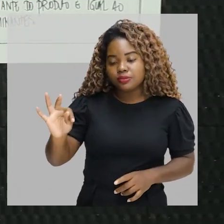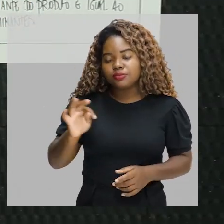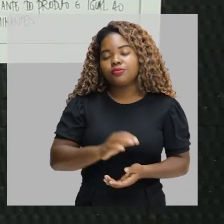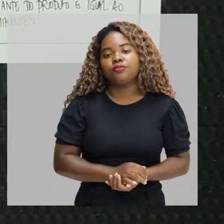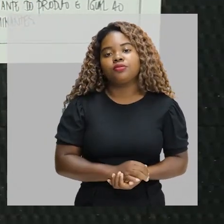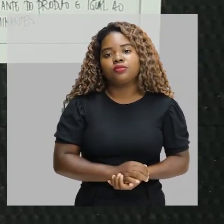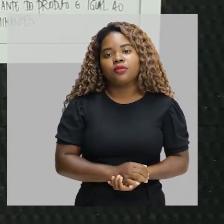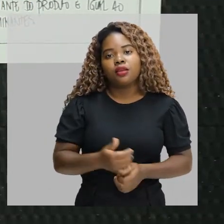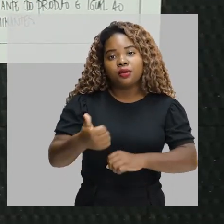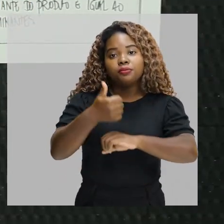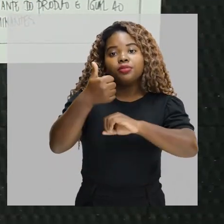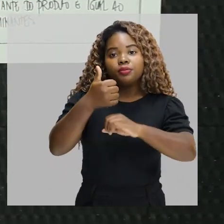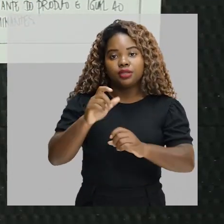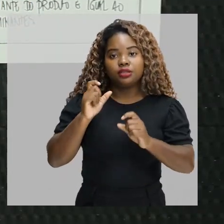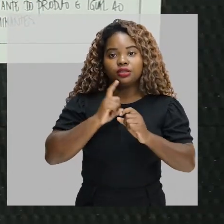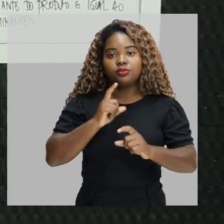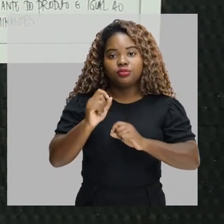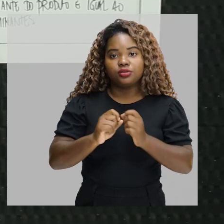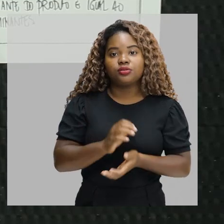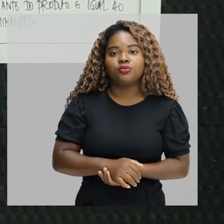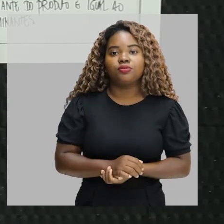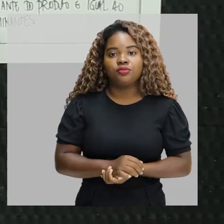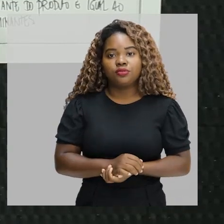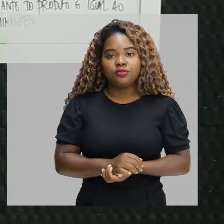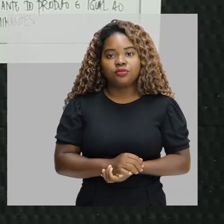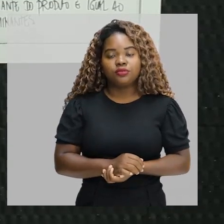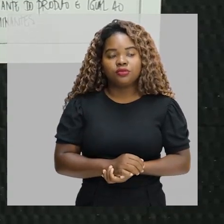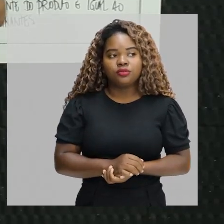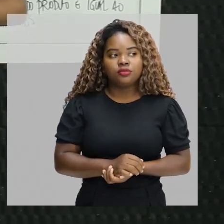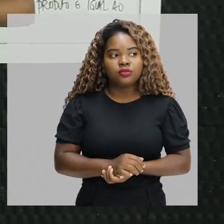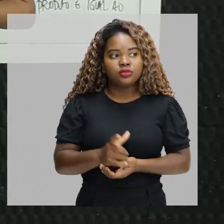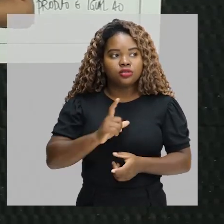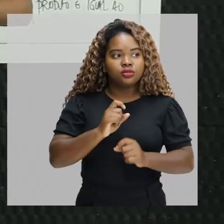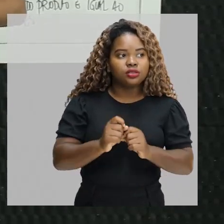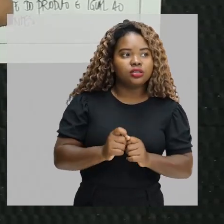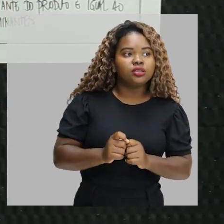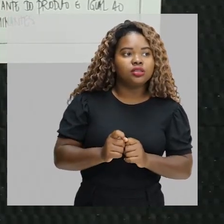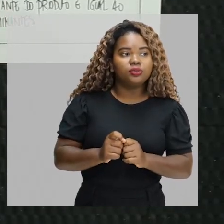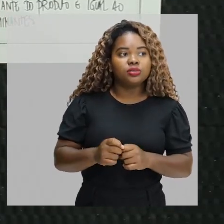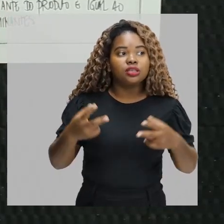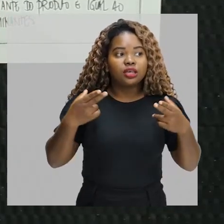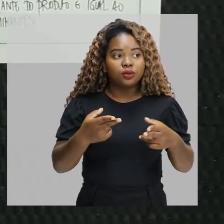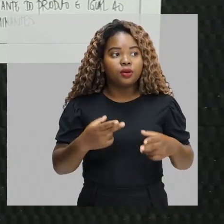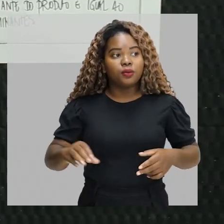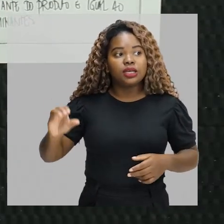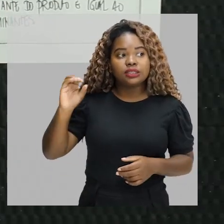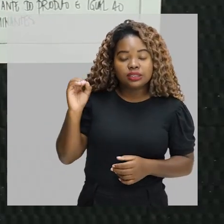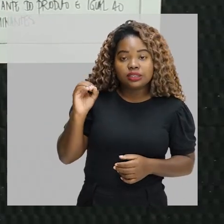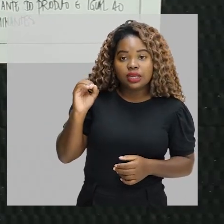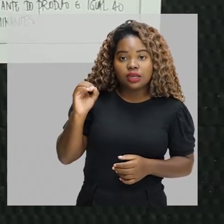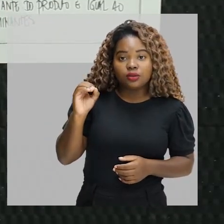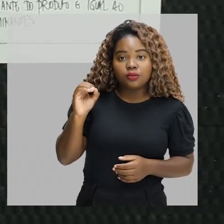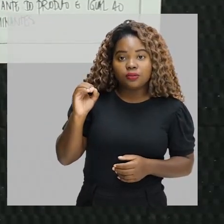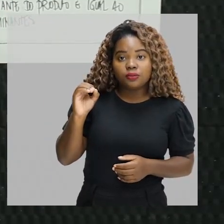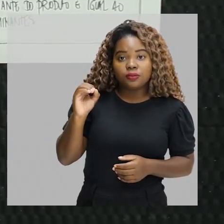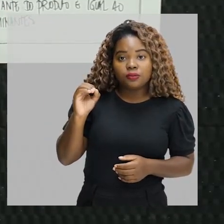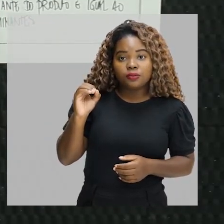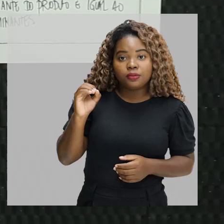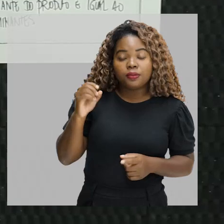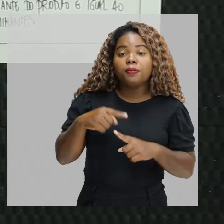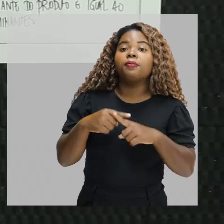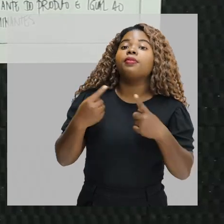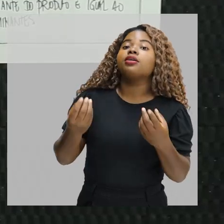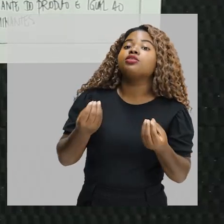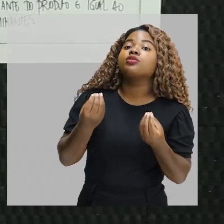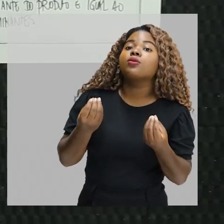O determinante de uma matriz é igual a zero quando? Então, tem algumas situações que o determinante da matriz é igual a zero.